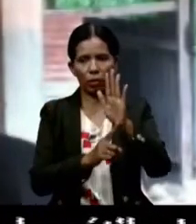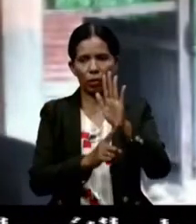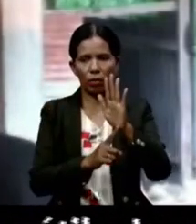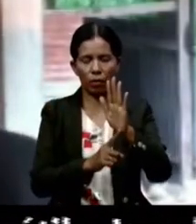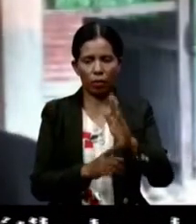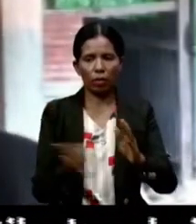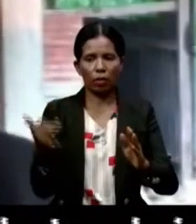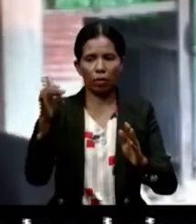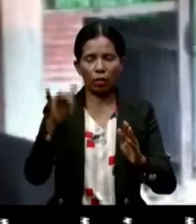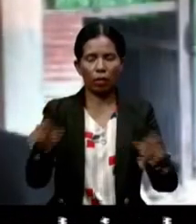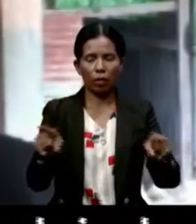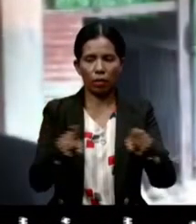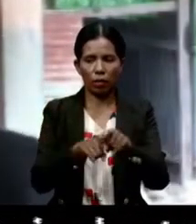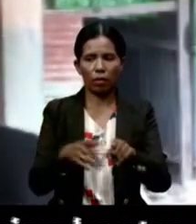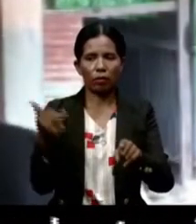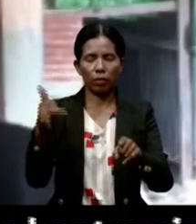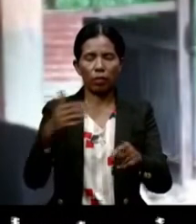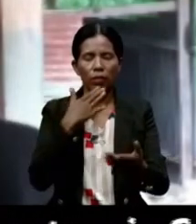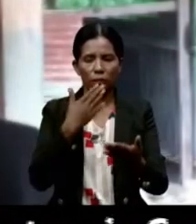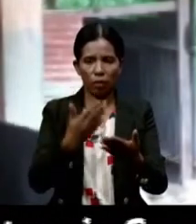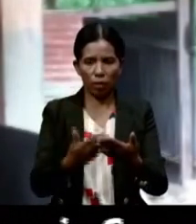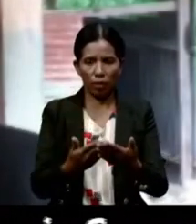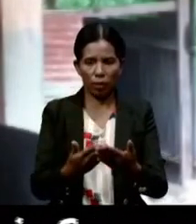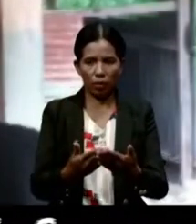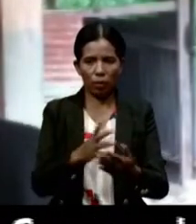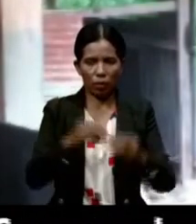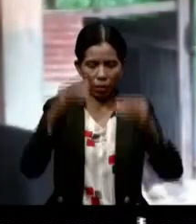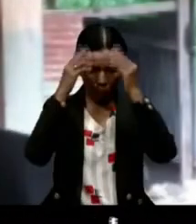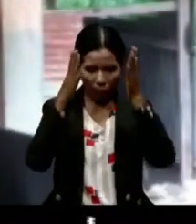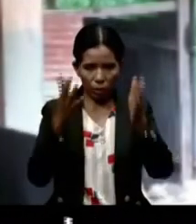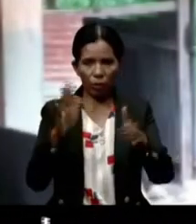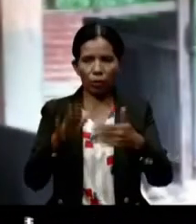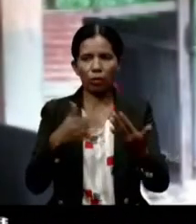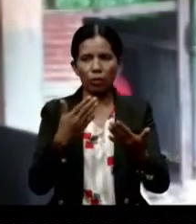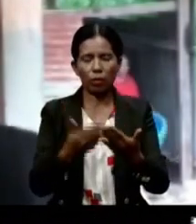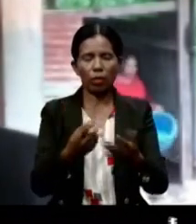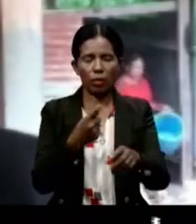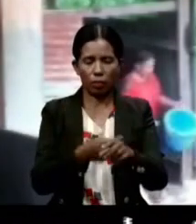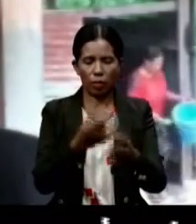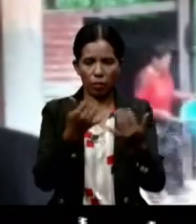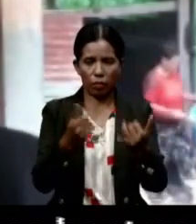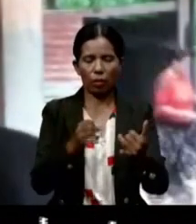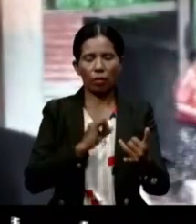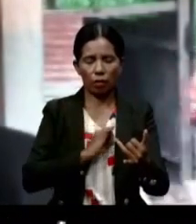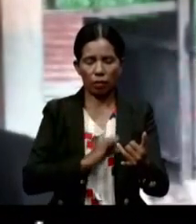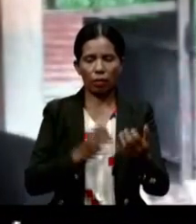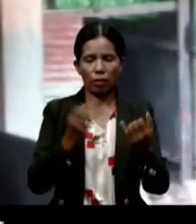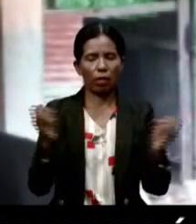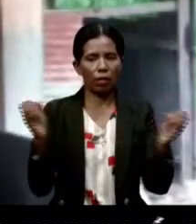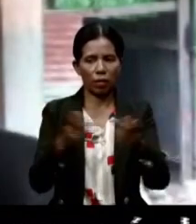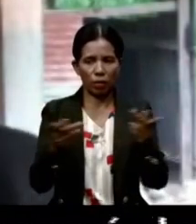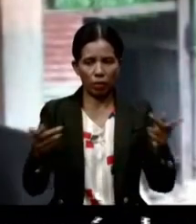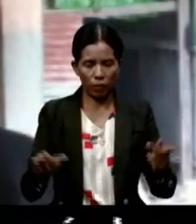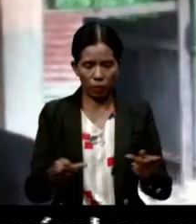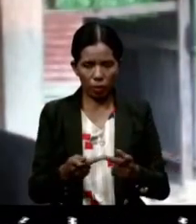bucera no dar mano, basta ser a solução, né? Bem, dia que mais banhinha professora sira, neste momento, halou para vai em fati